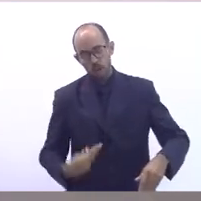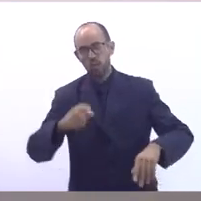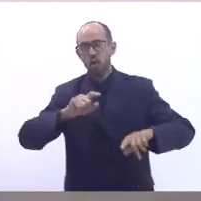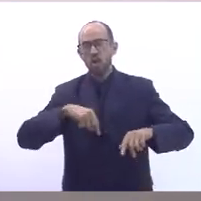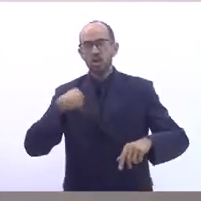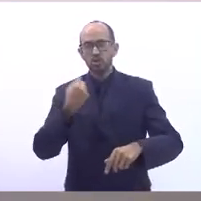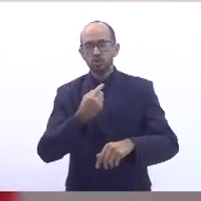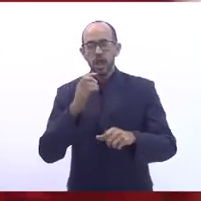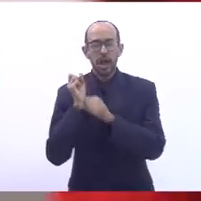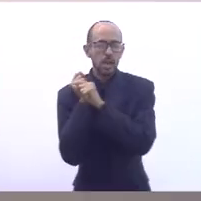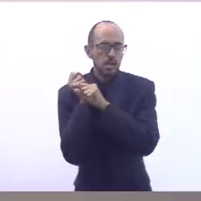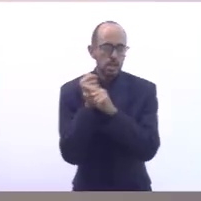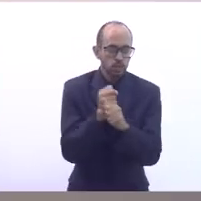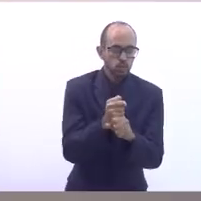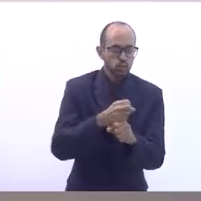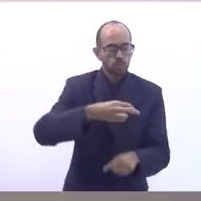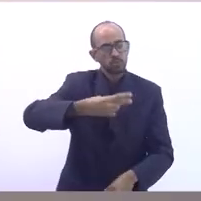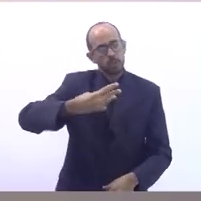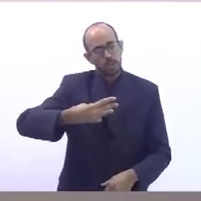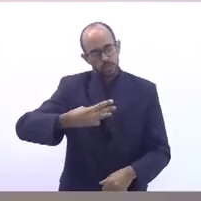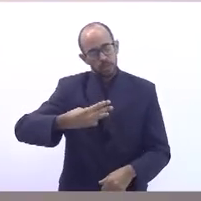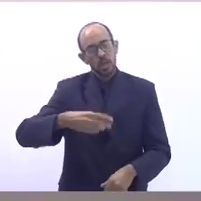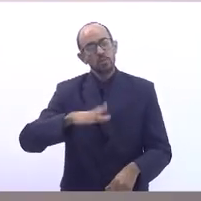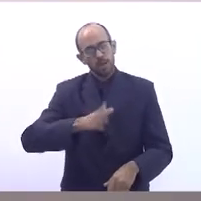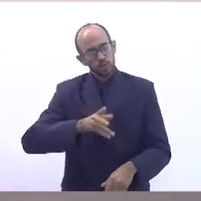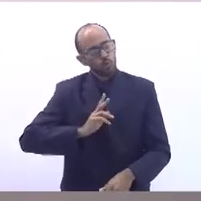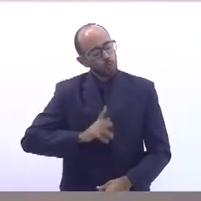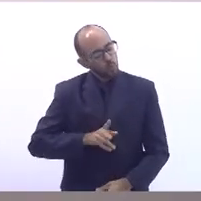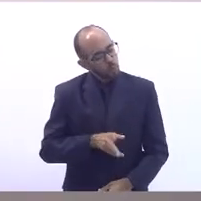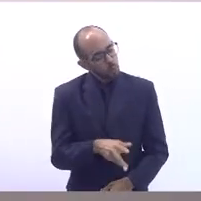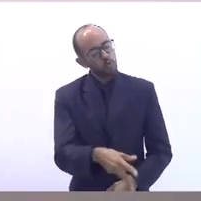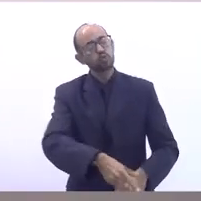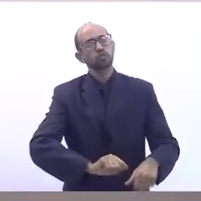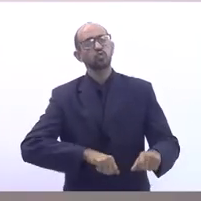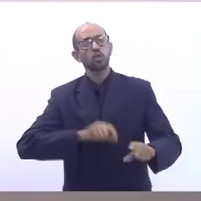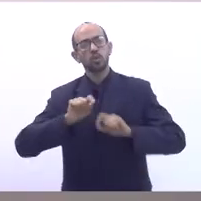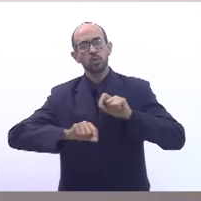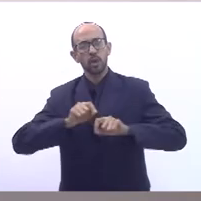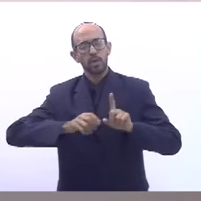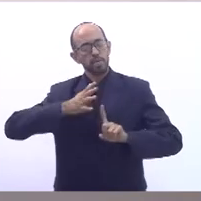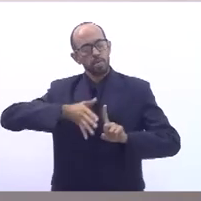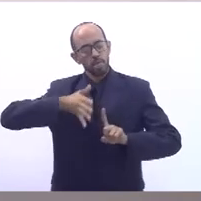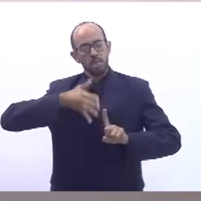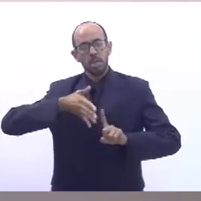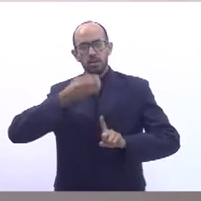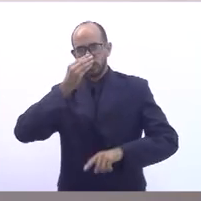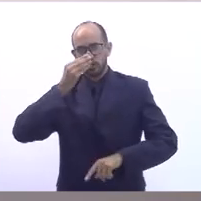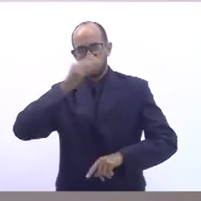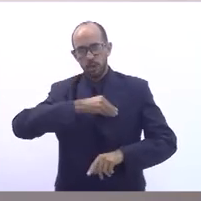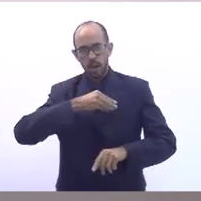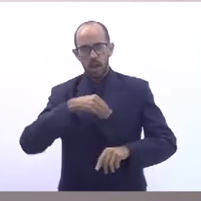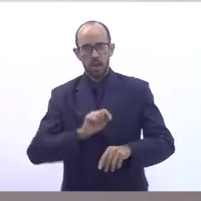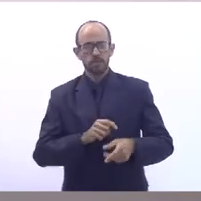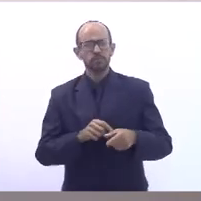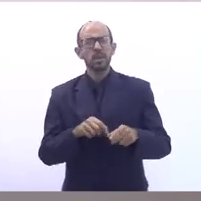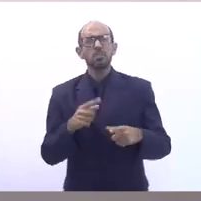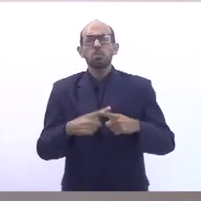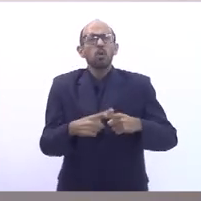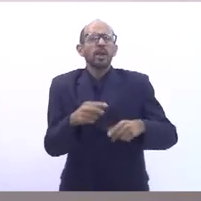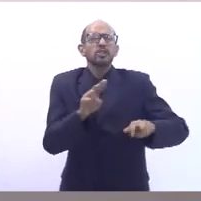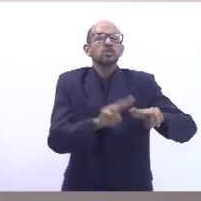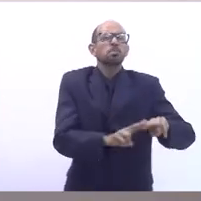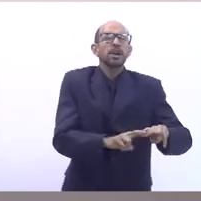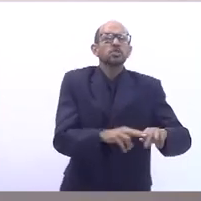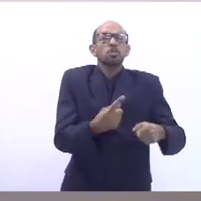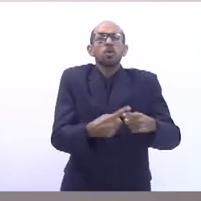anos ocupando o terceiro lugar do ranking mas a mídia continua perpetuando o discurso da impunidade No Brasil se prendemos tanto porque o crime não